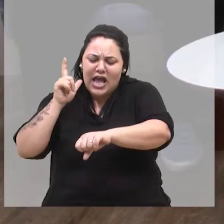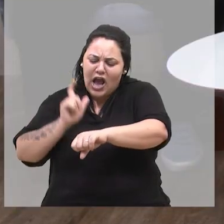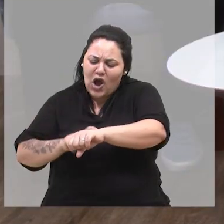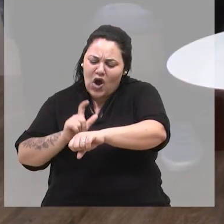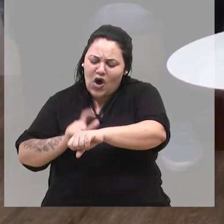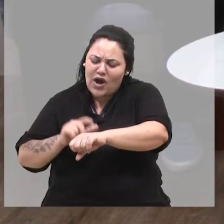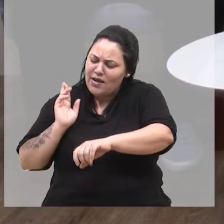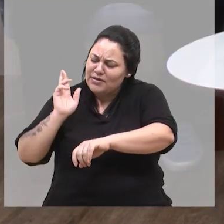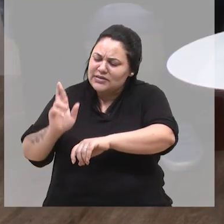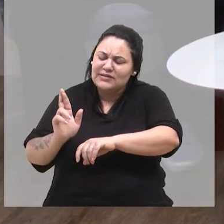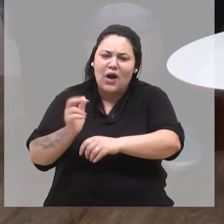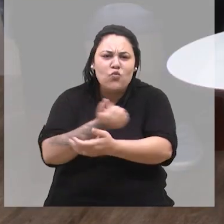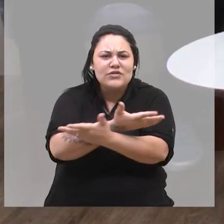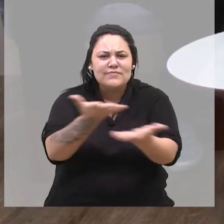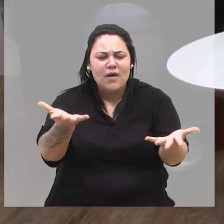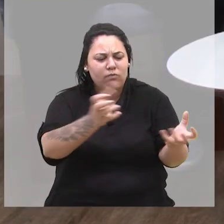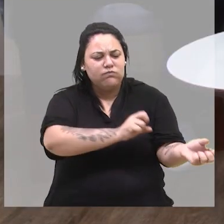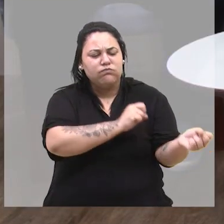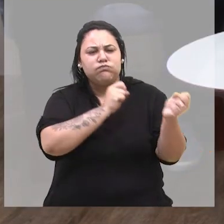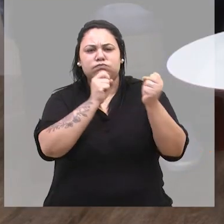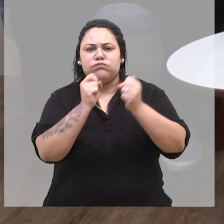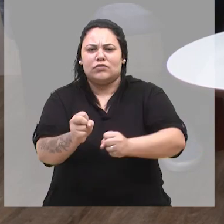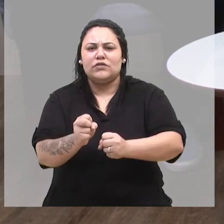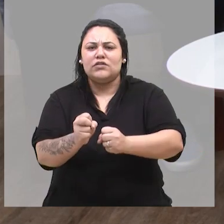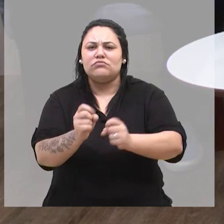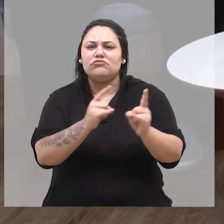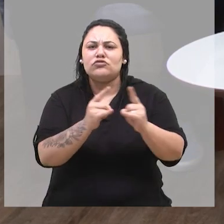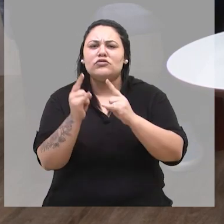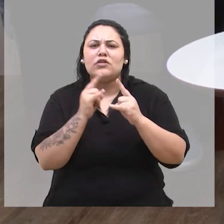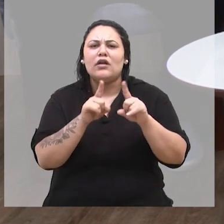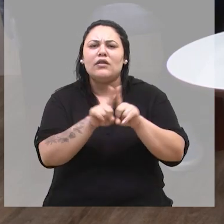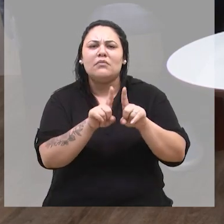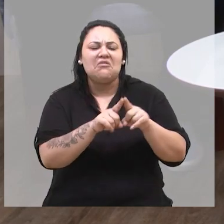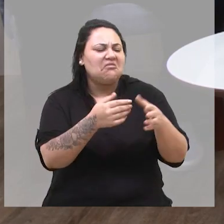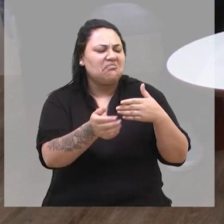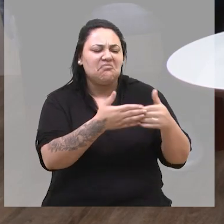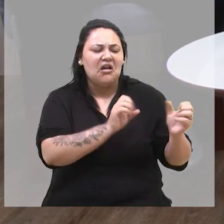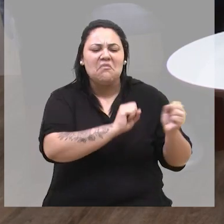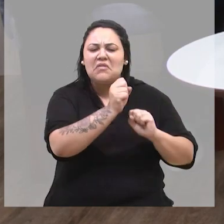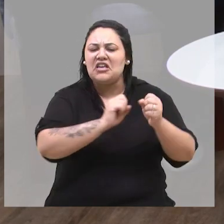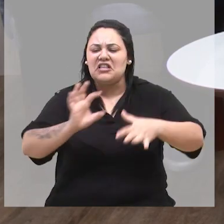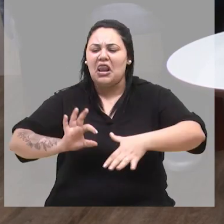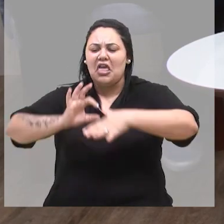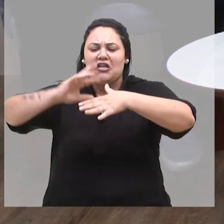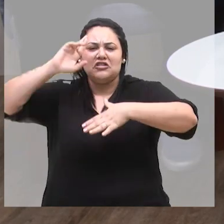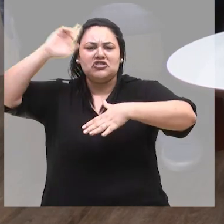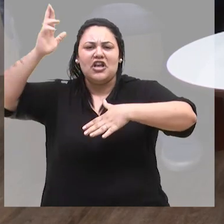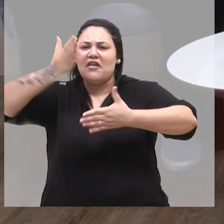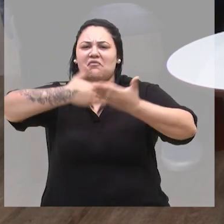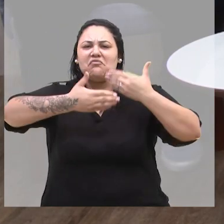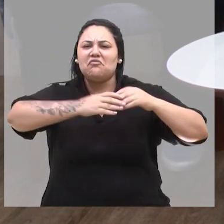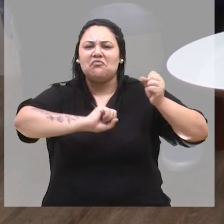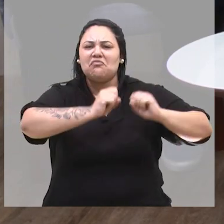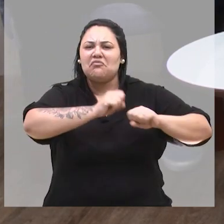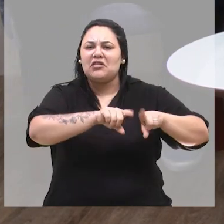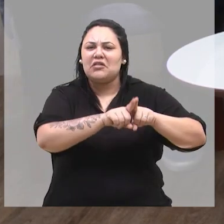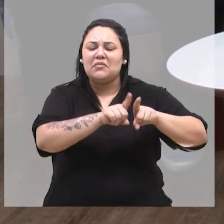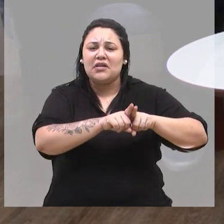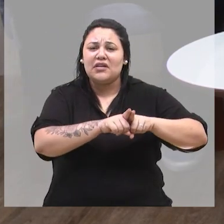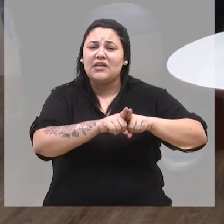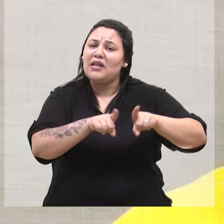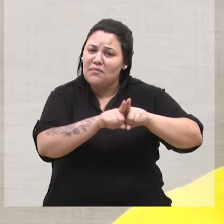para espaços de poder institucional, quer seja nas empresas, em todas as organizações e mesmo